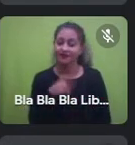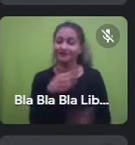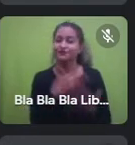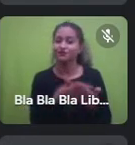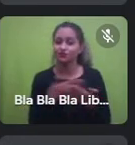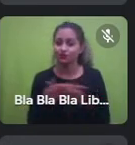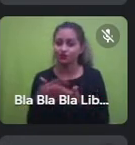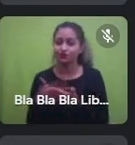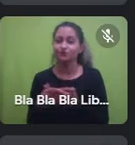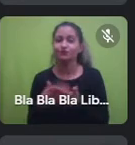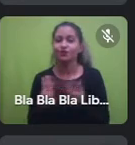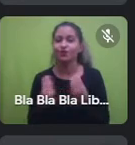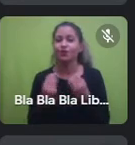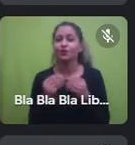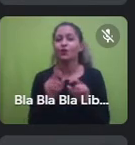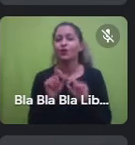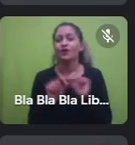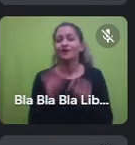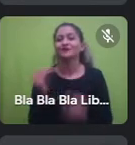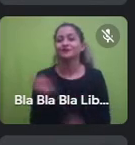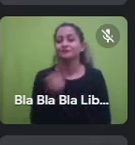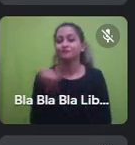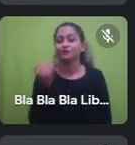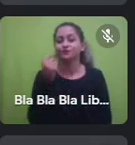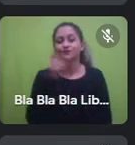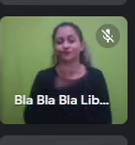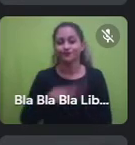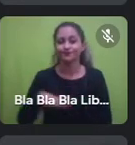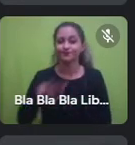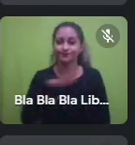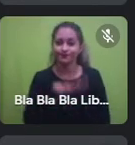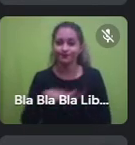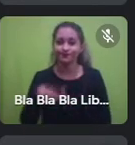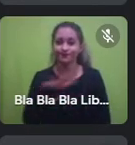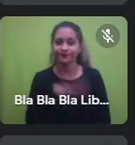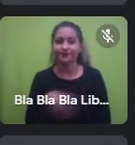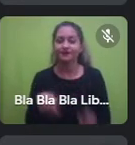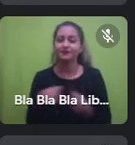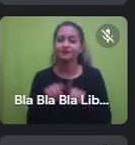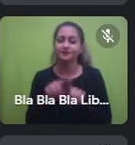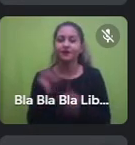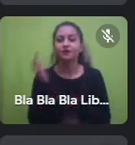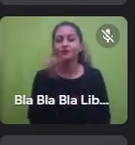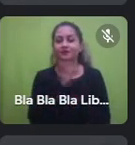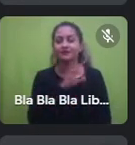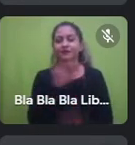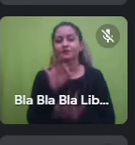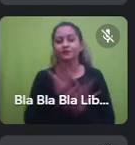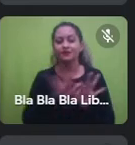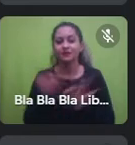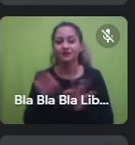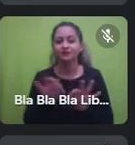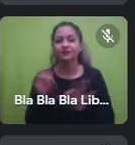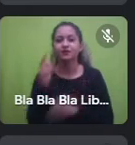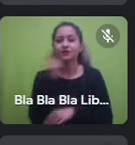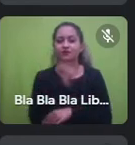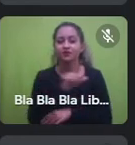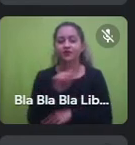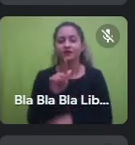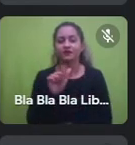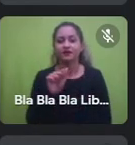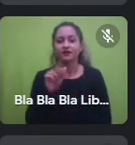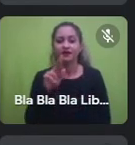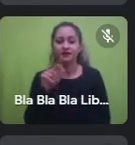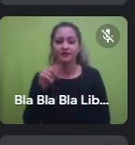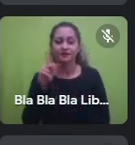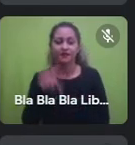gente colocou como essencial na área, a gente conseguiu entrar no plano de manejo da água do igarapé gelado, e